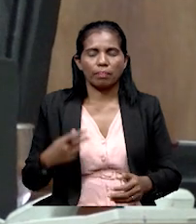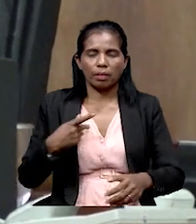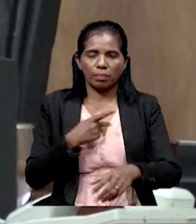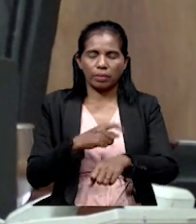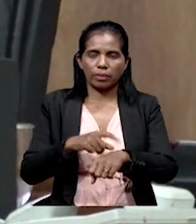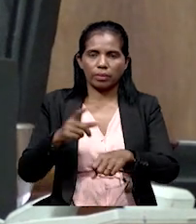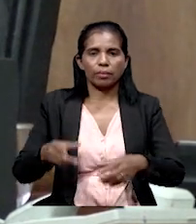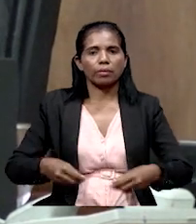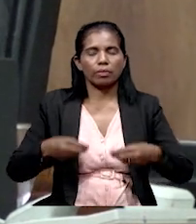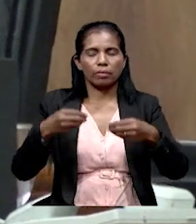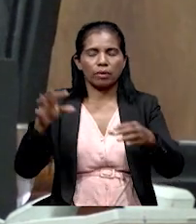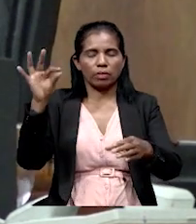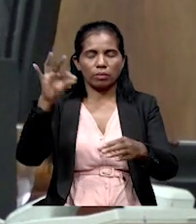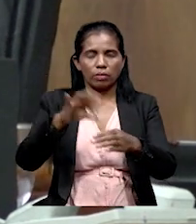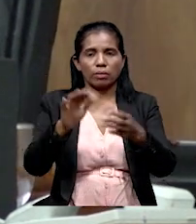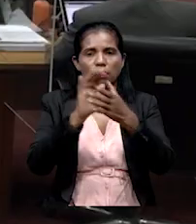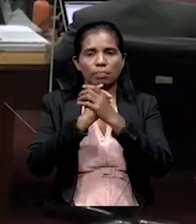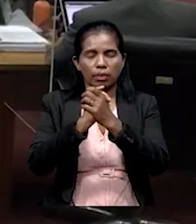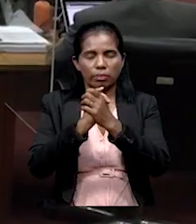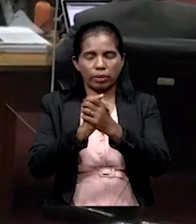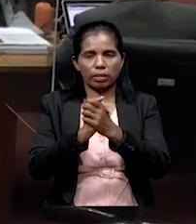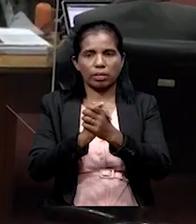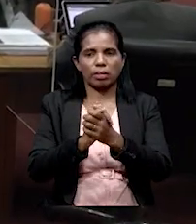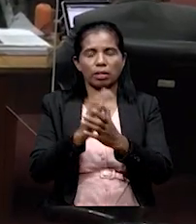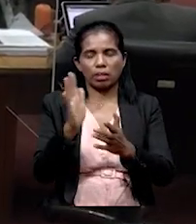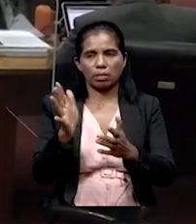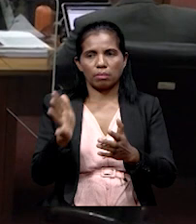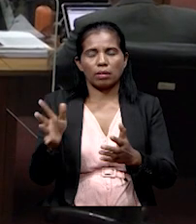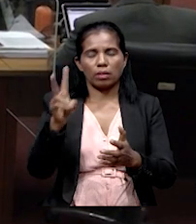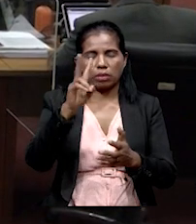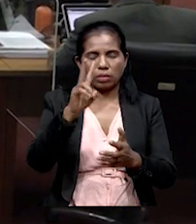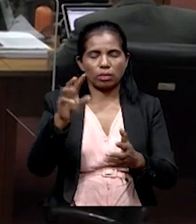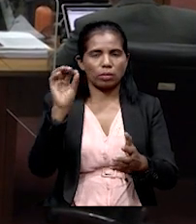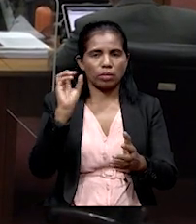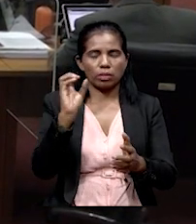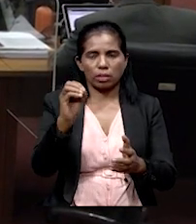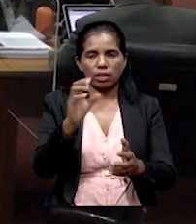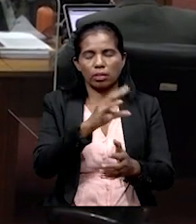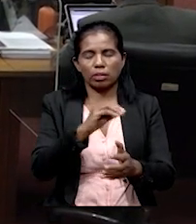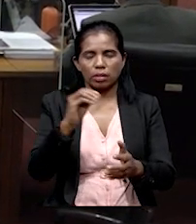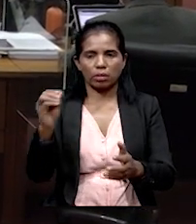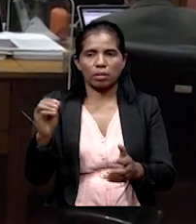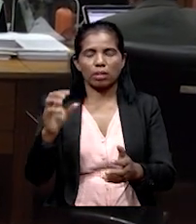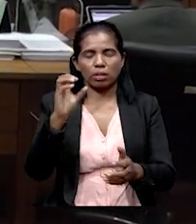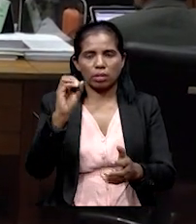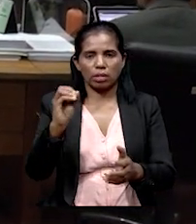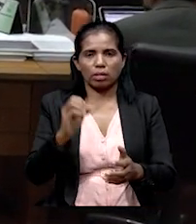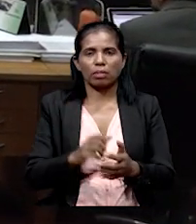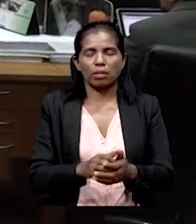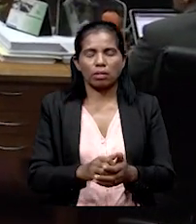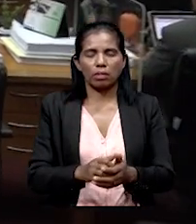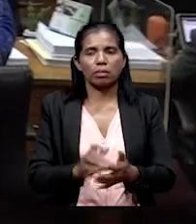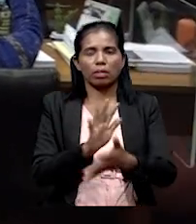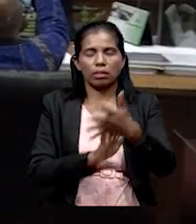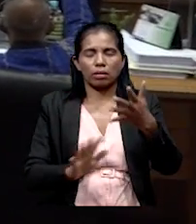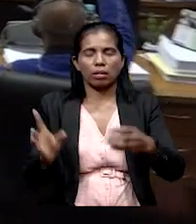Nacional formou voto de congratulação a favor de Lima Nolores em Rua, contra zero, no abstenção zero, para a